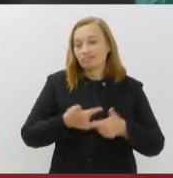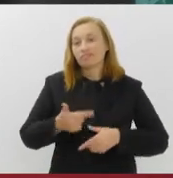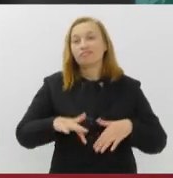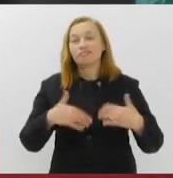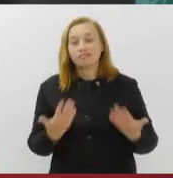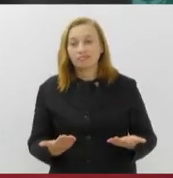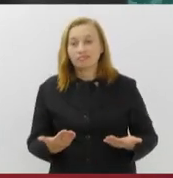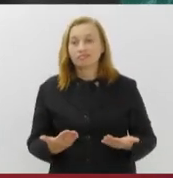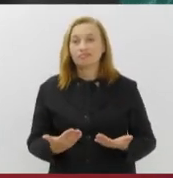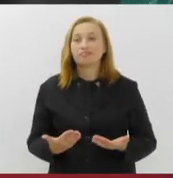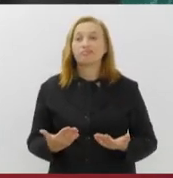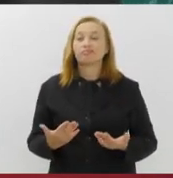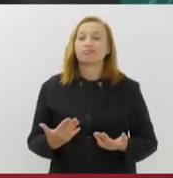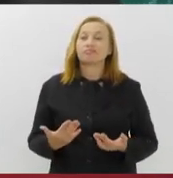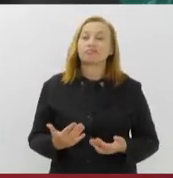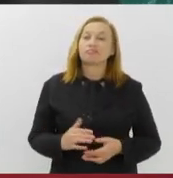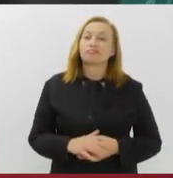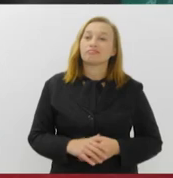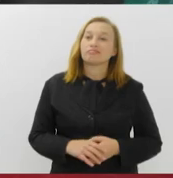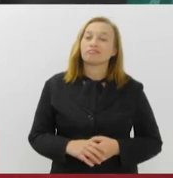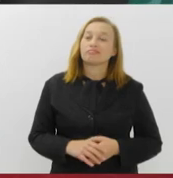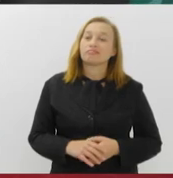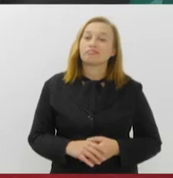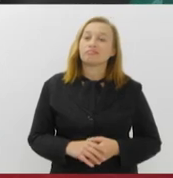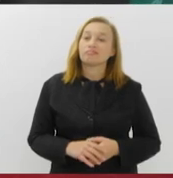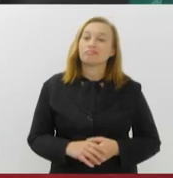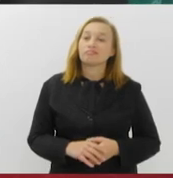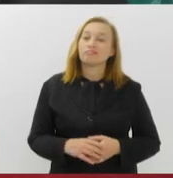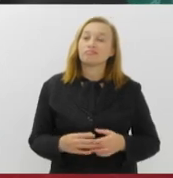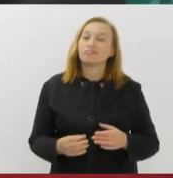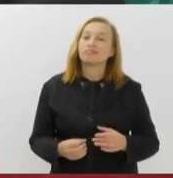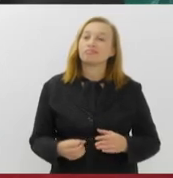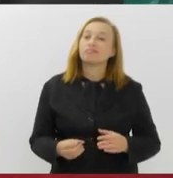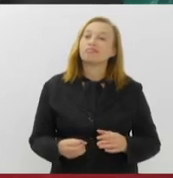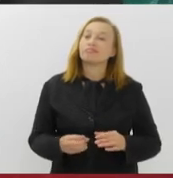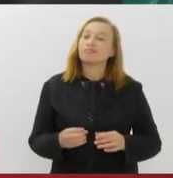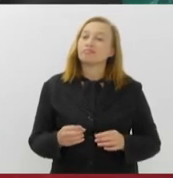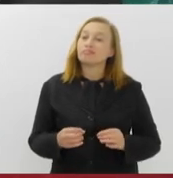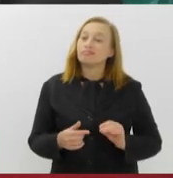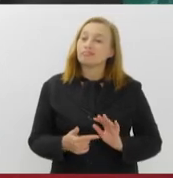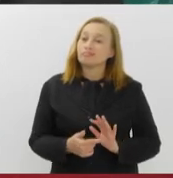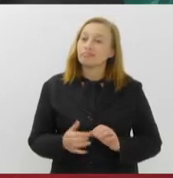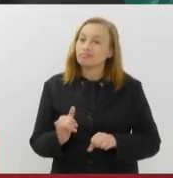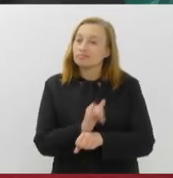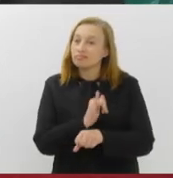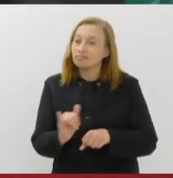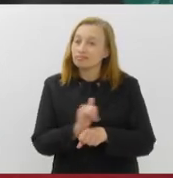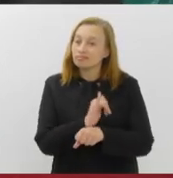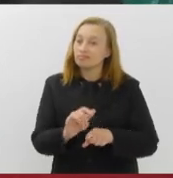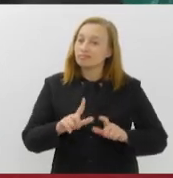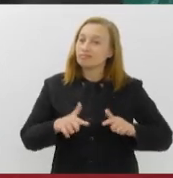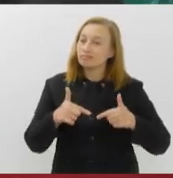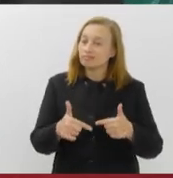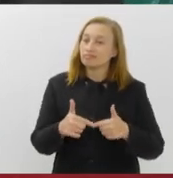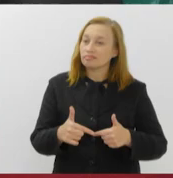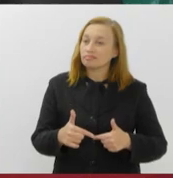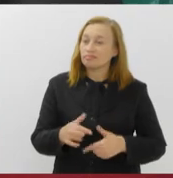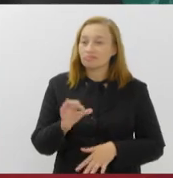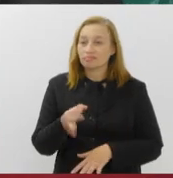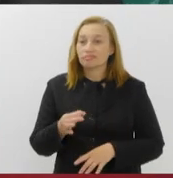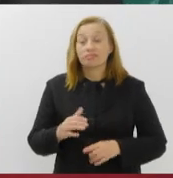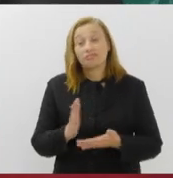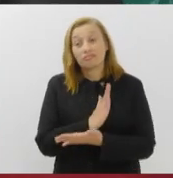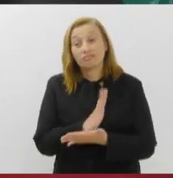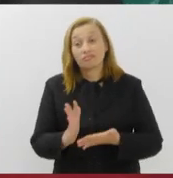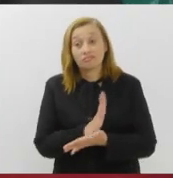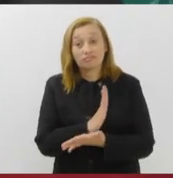traz muito elemento, né, para a gente fazer justamente esse desenho para ter uma atuação mais coerente, porque muitas vezes a gente vê